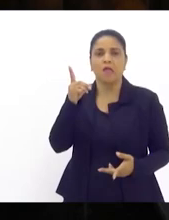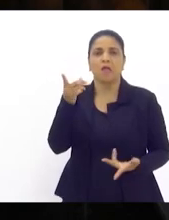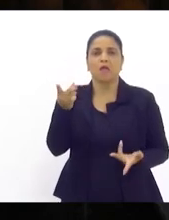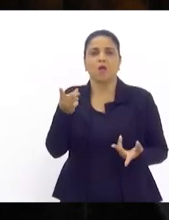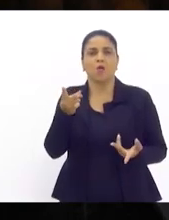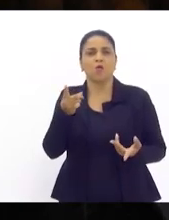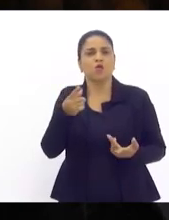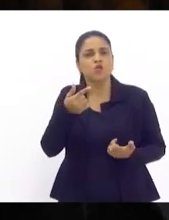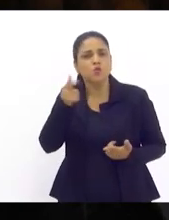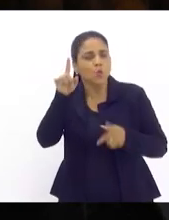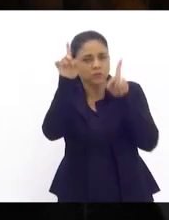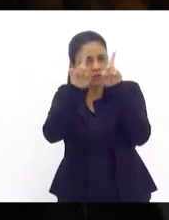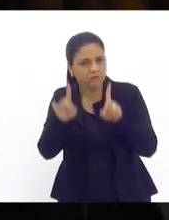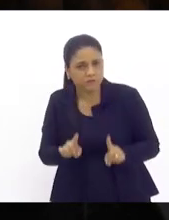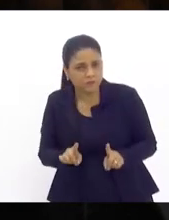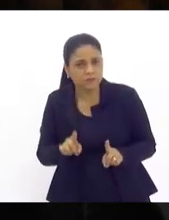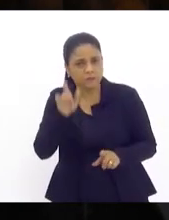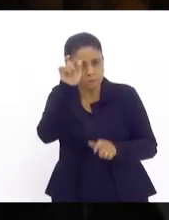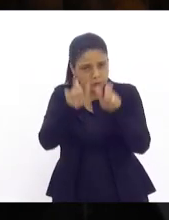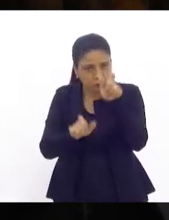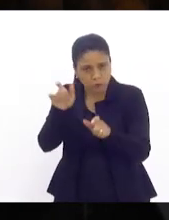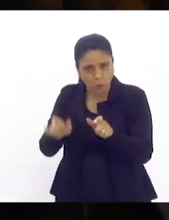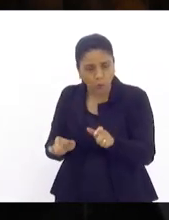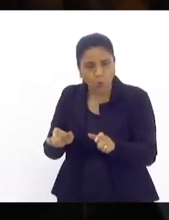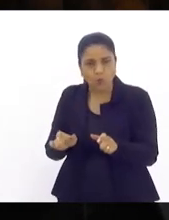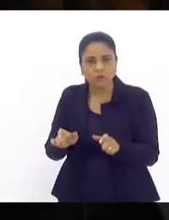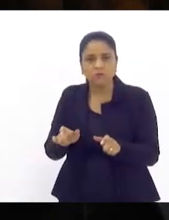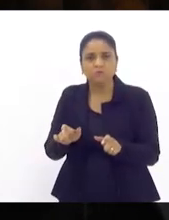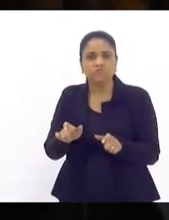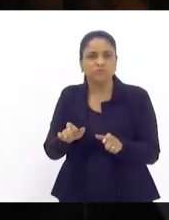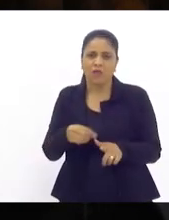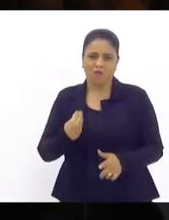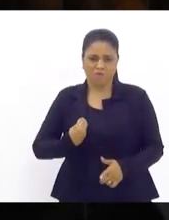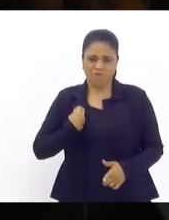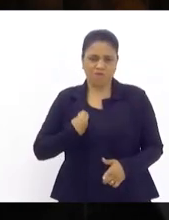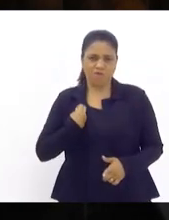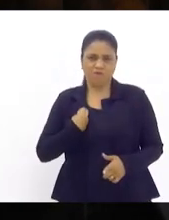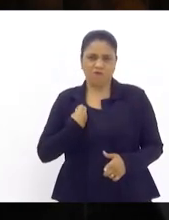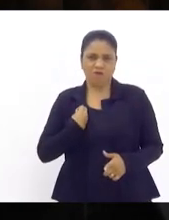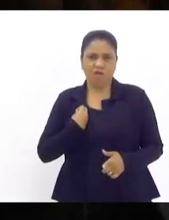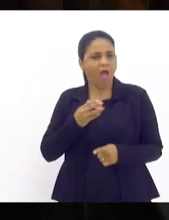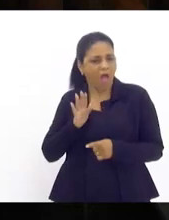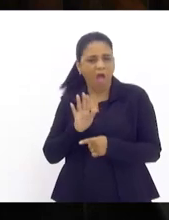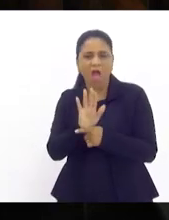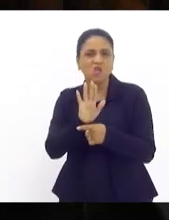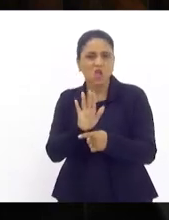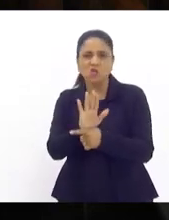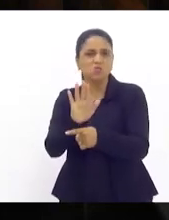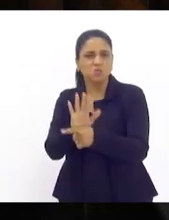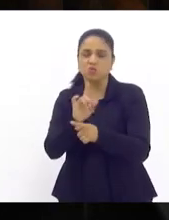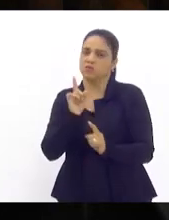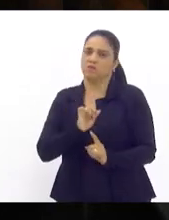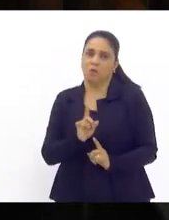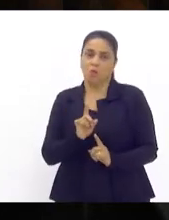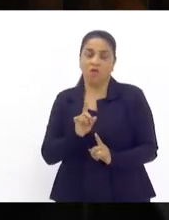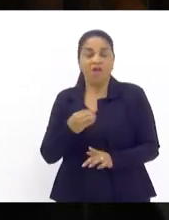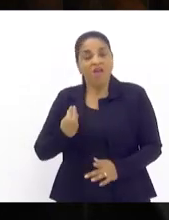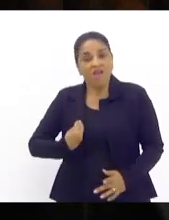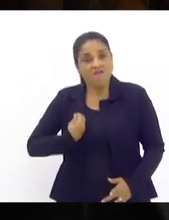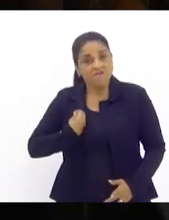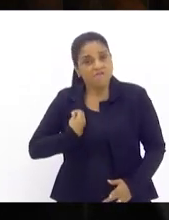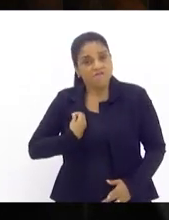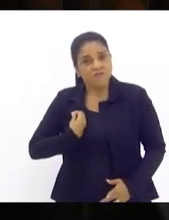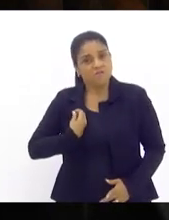com deficiência, as pessoas que passam por esta realidade, elas não querem viver o capacitismo nem a pena. O que elas querem hoje é uma vida digna